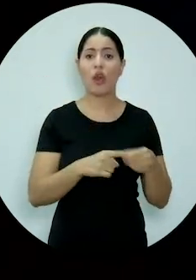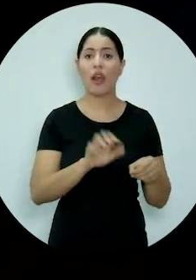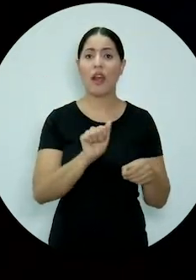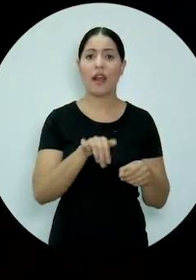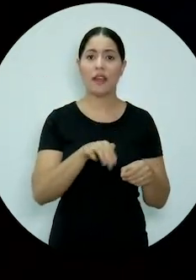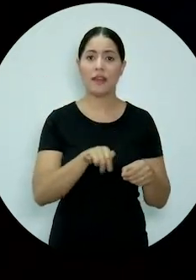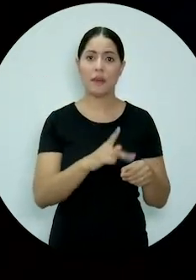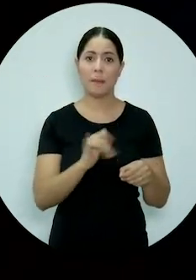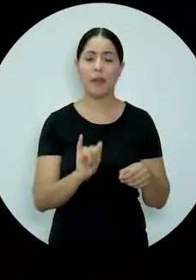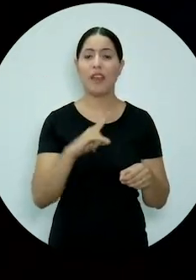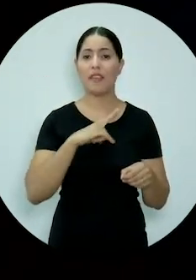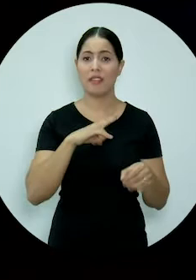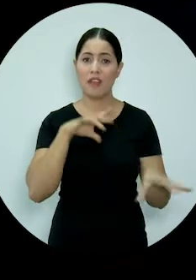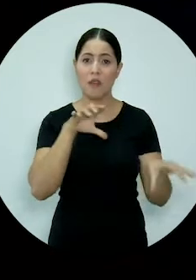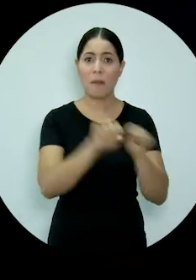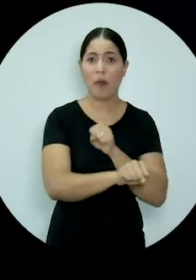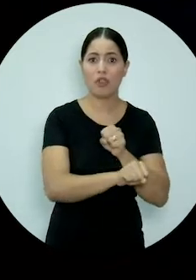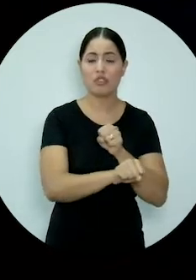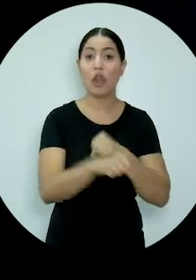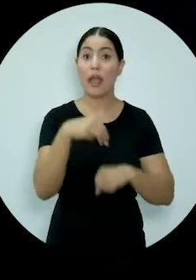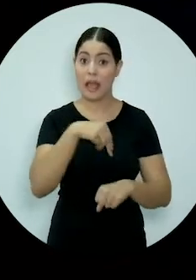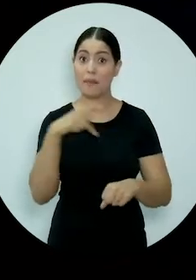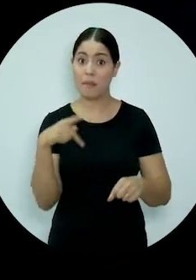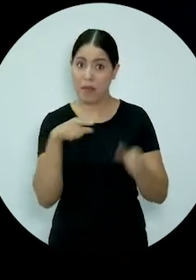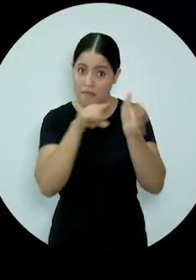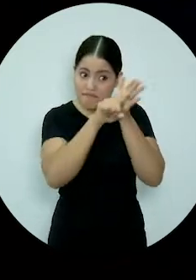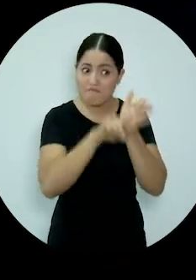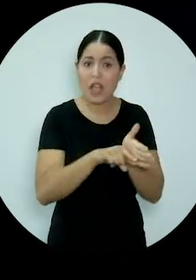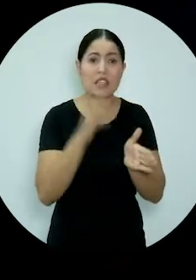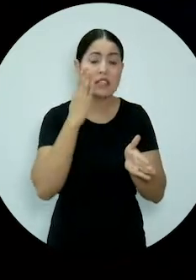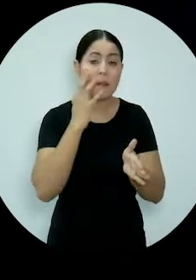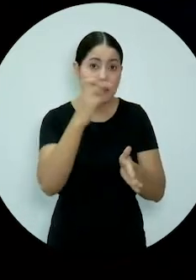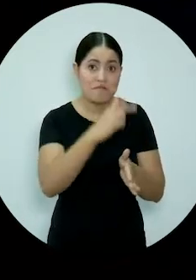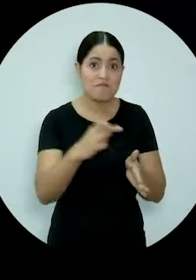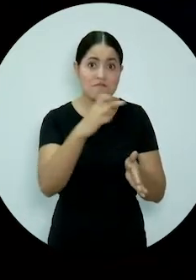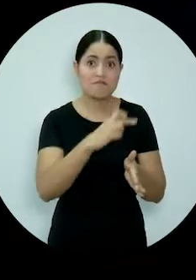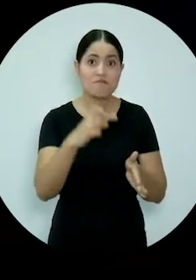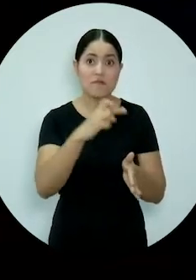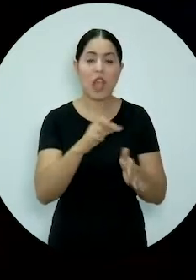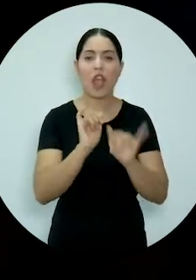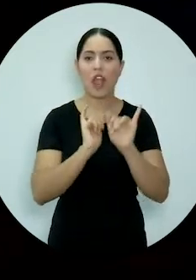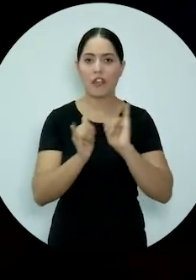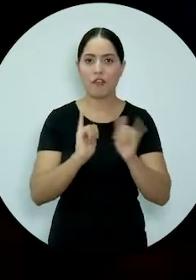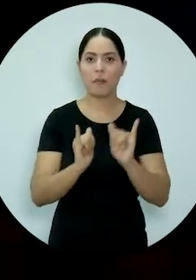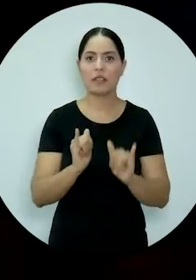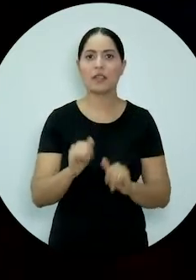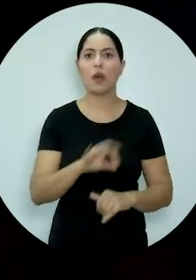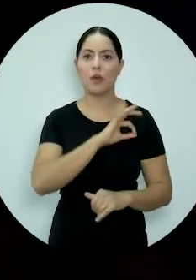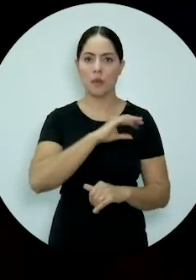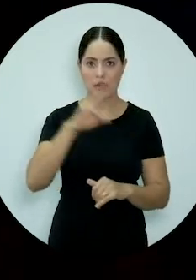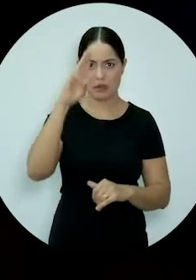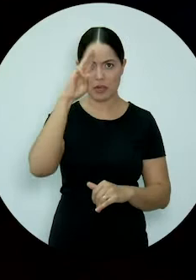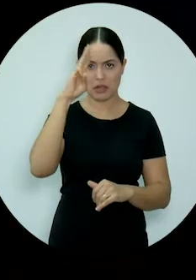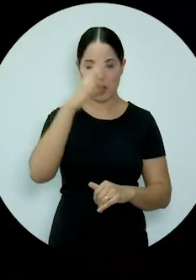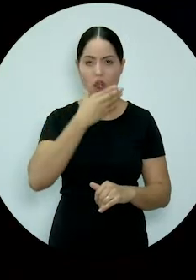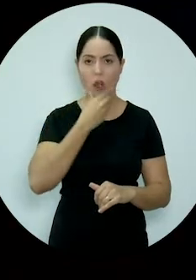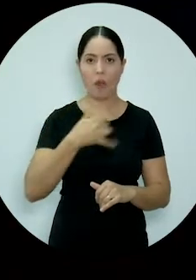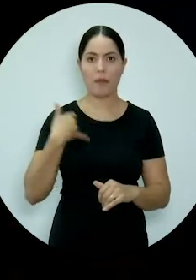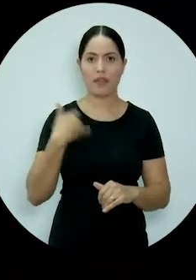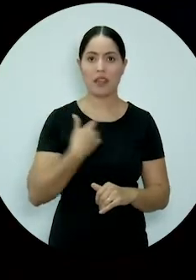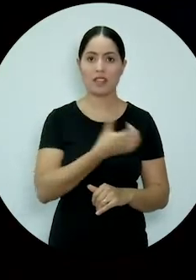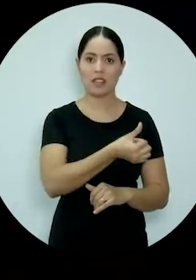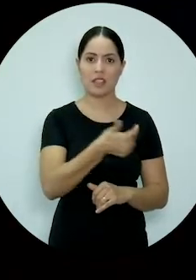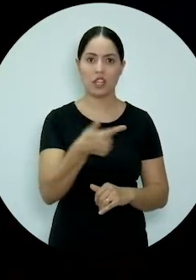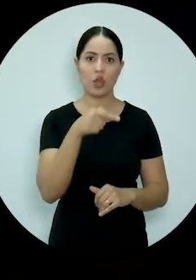ainda é investigada pelo Ministério Público Federal. Mas informações preliminares da Polícia Militar apontam que o homem,